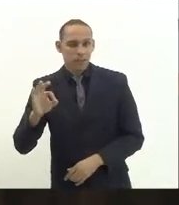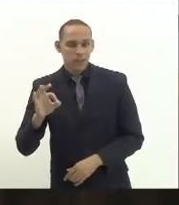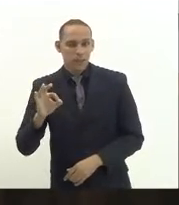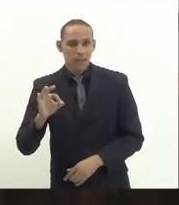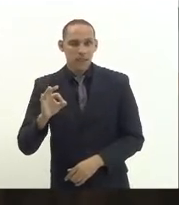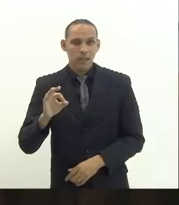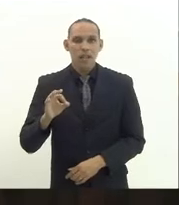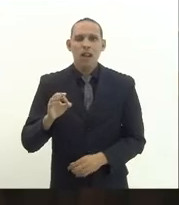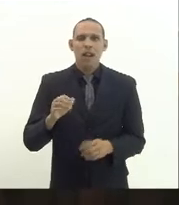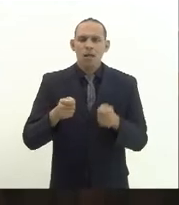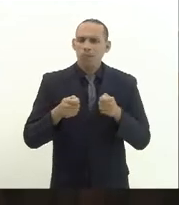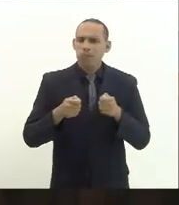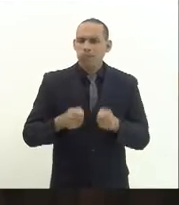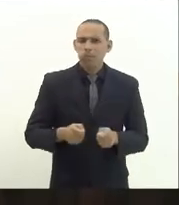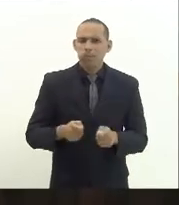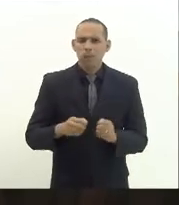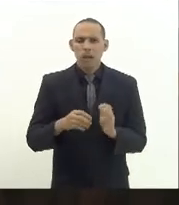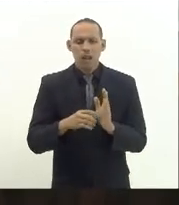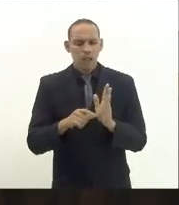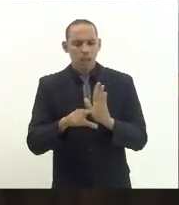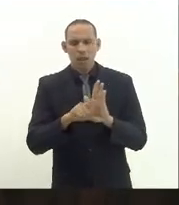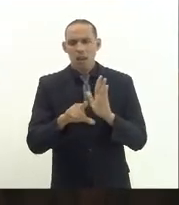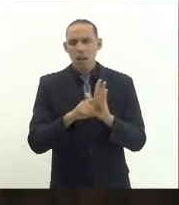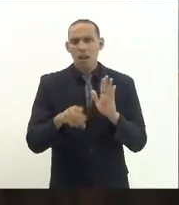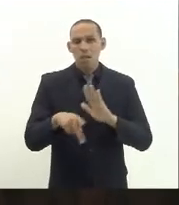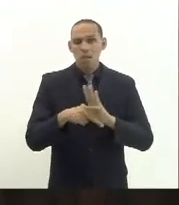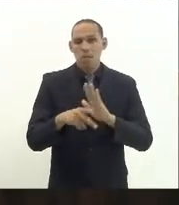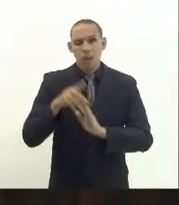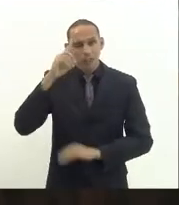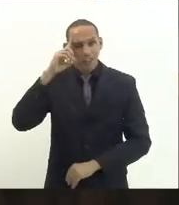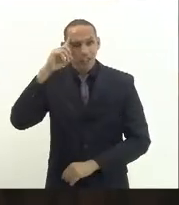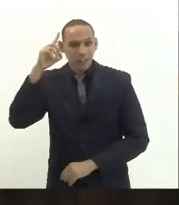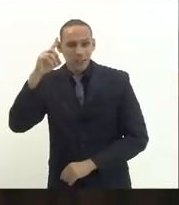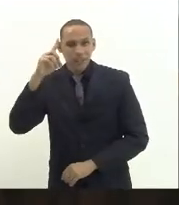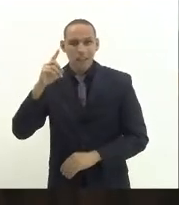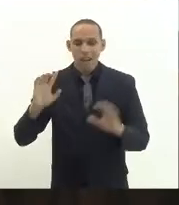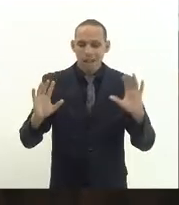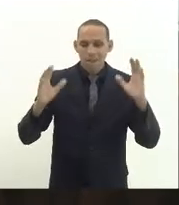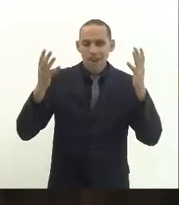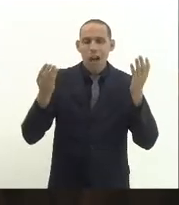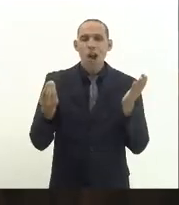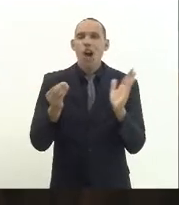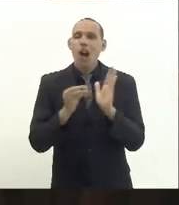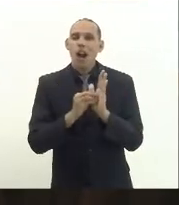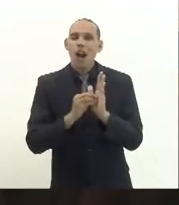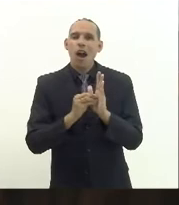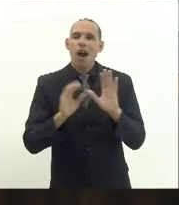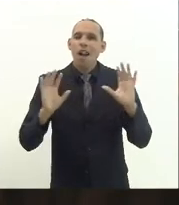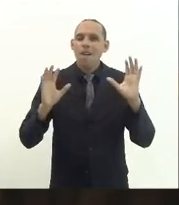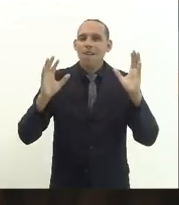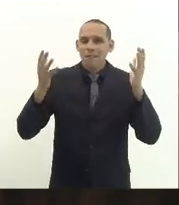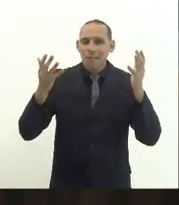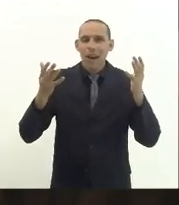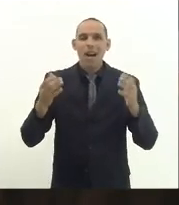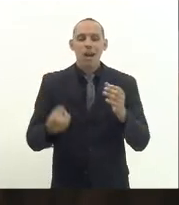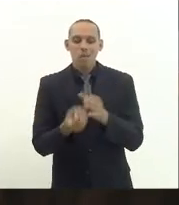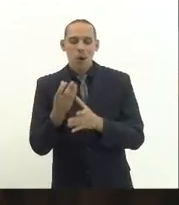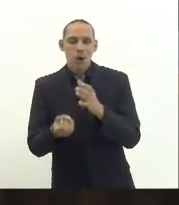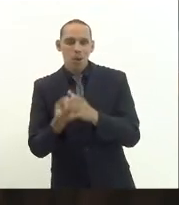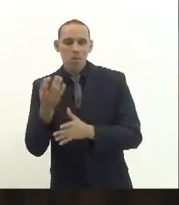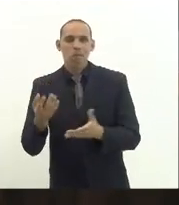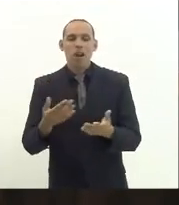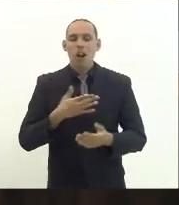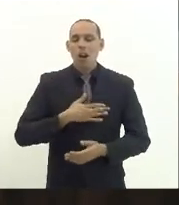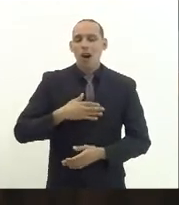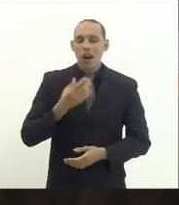consolida a legislação relativa às datas comemorativas do Estado do Rio de Janeiro para incluir o festival Estadual dos produtores e apreciadores da